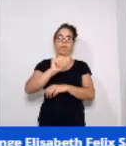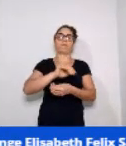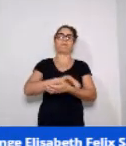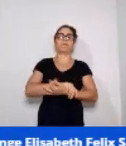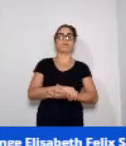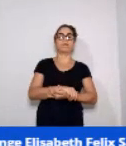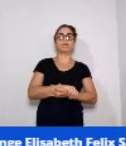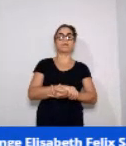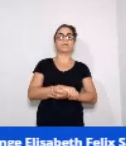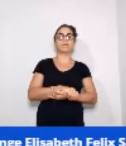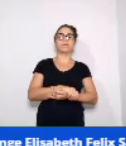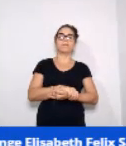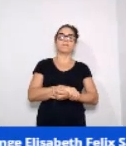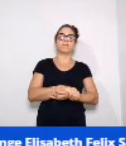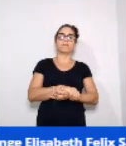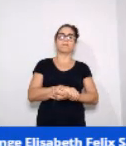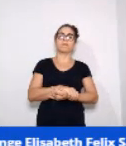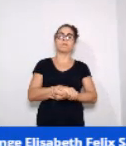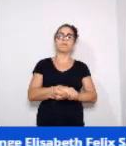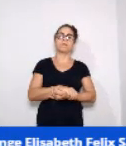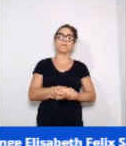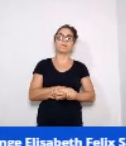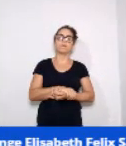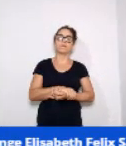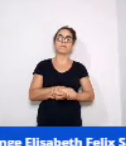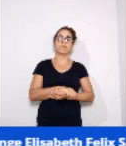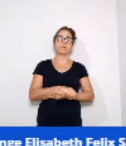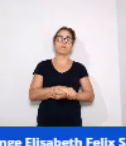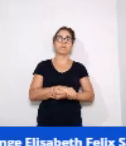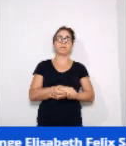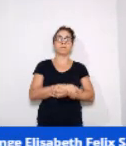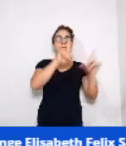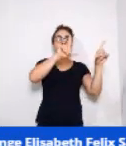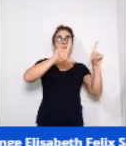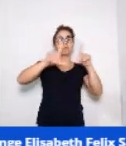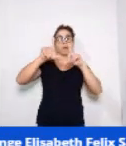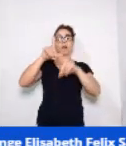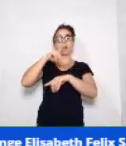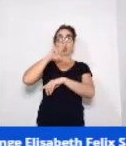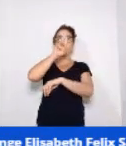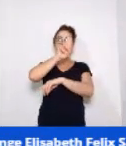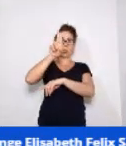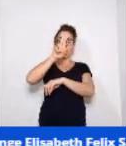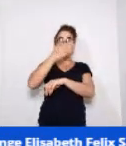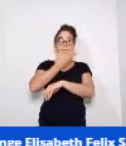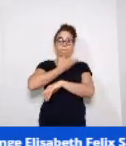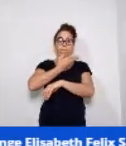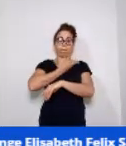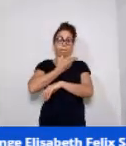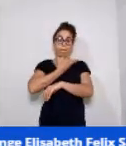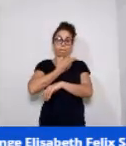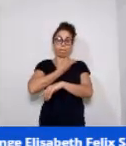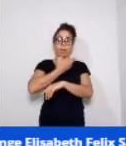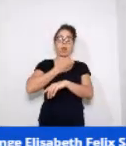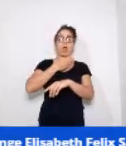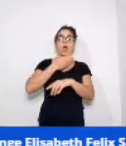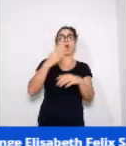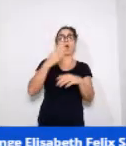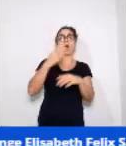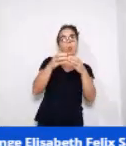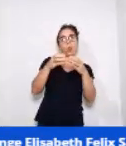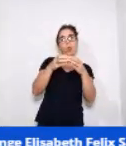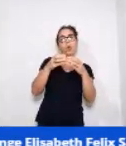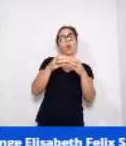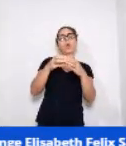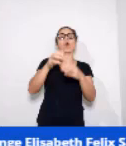Pode passar. Aqui temos os nomes dos nossos colegas que compõem a nossa equipe do 5º